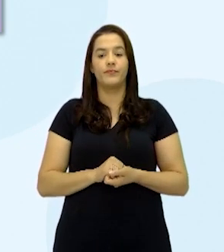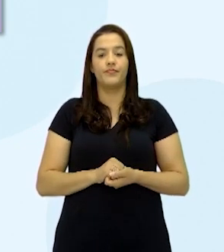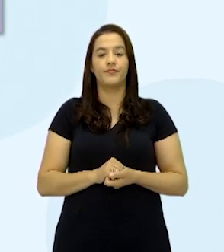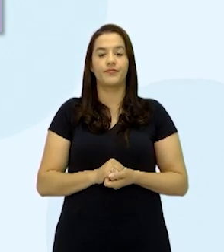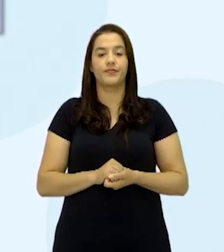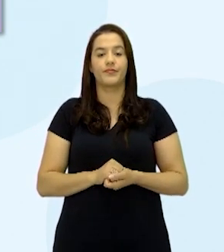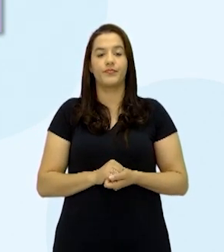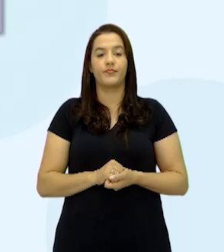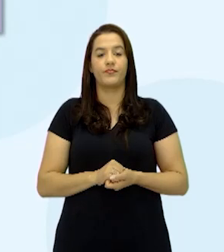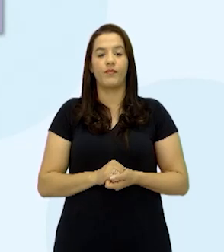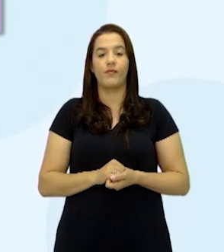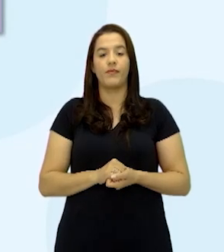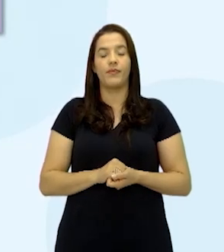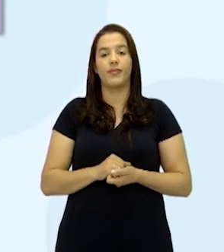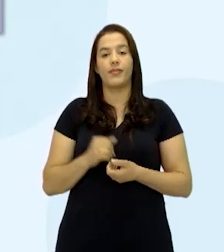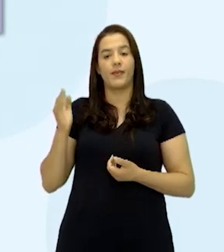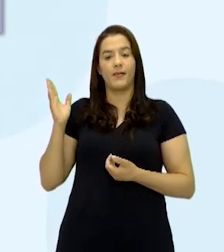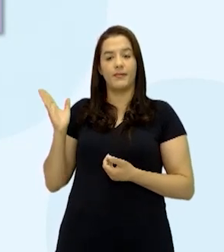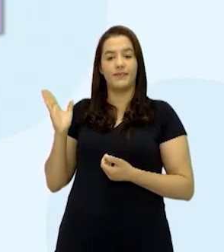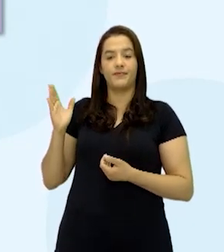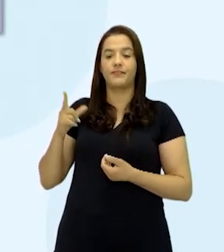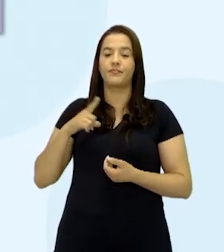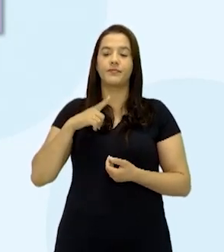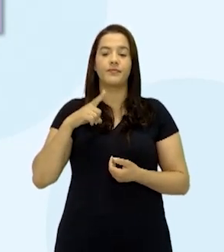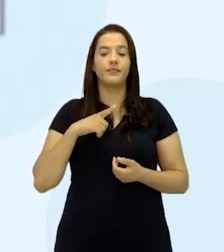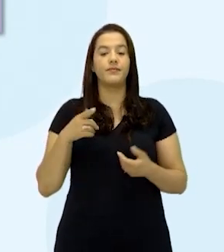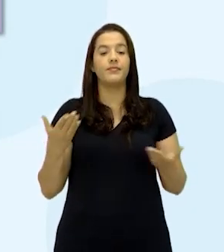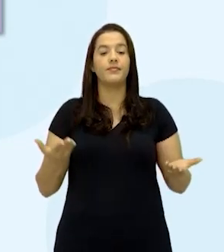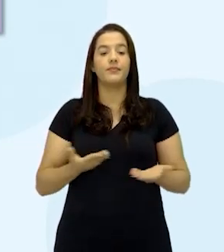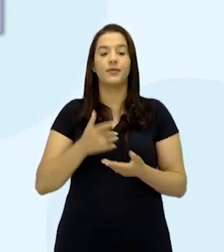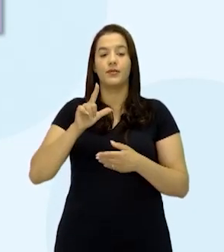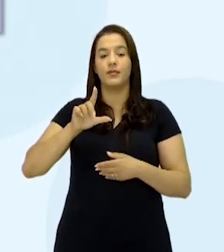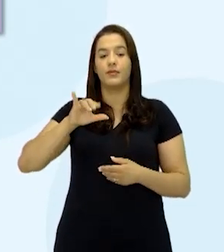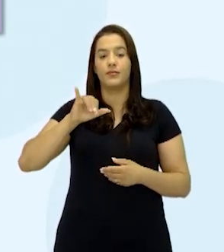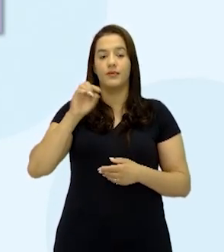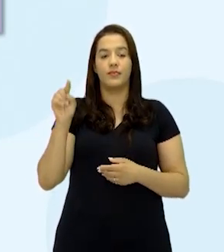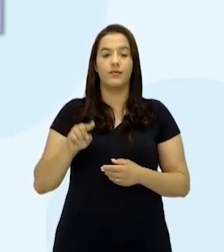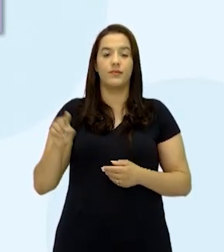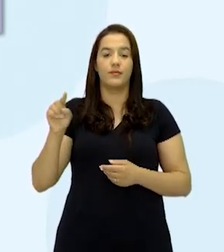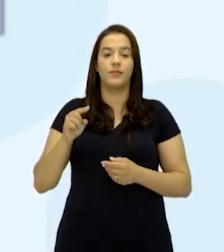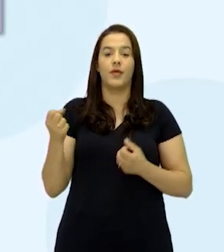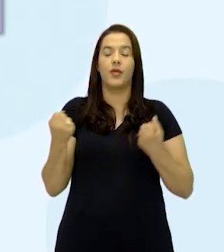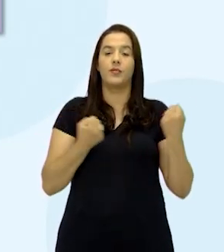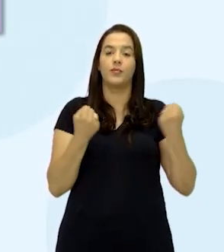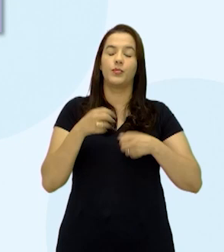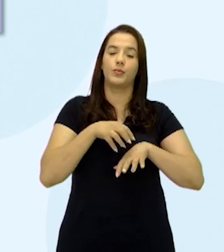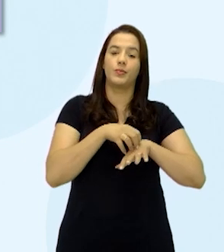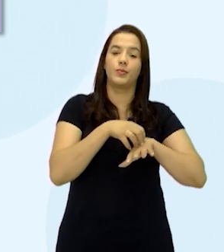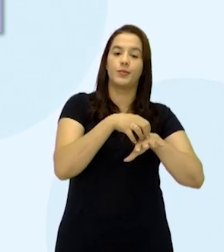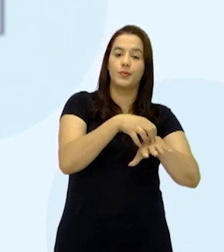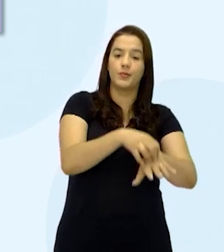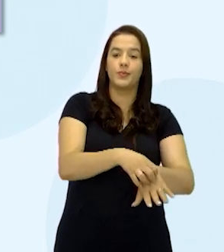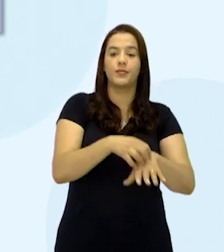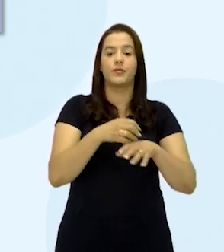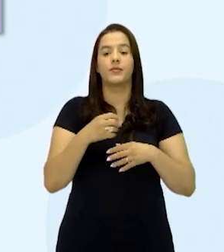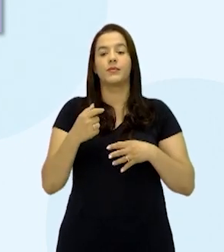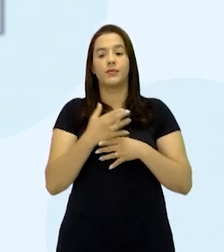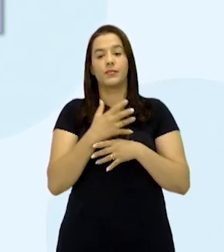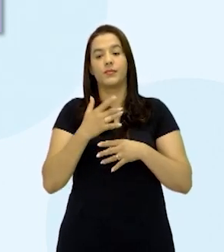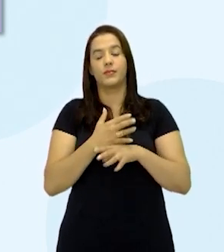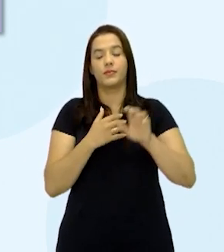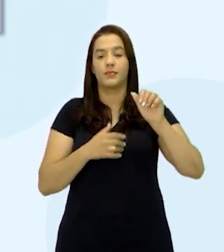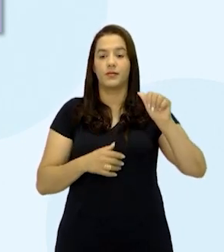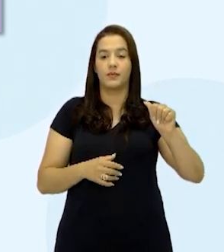animada. Eu também, eu tô assim, Olha só, o Luiz realizou uma viagem de automóvel partindo da cidade